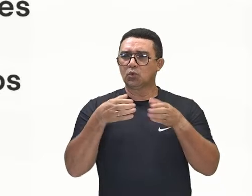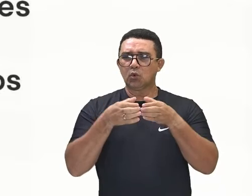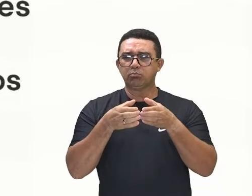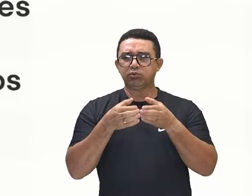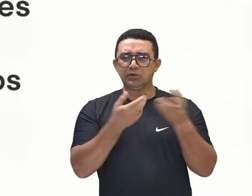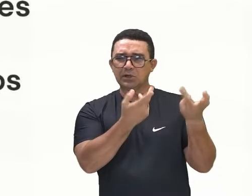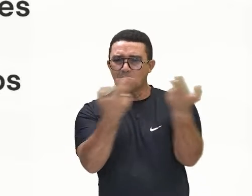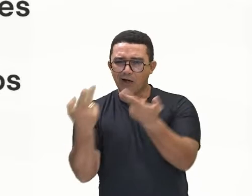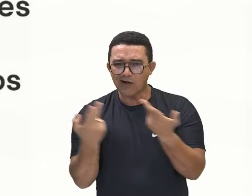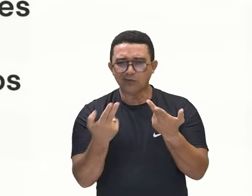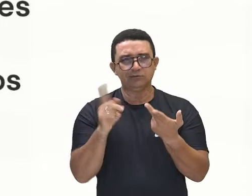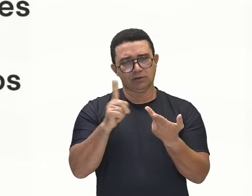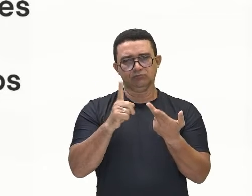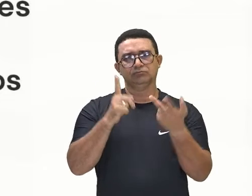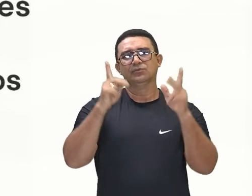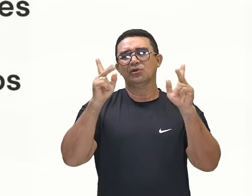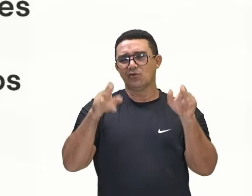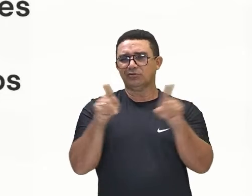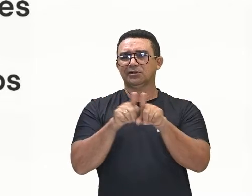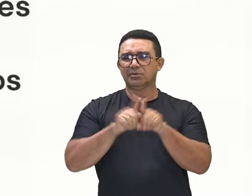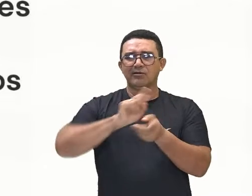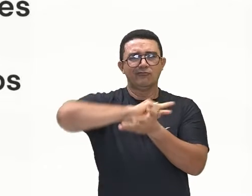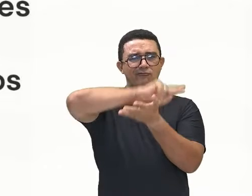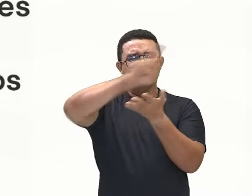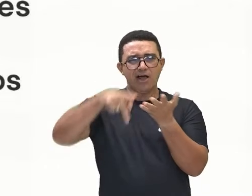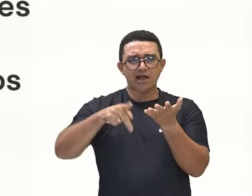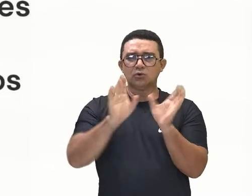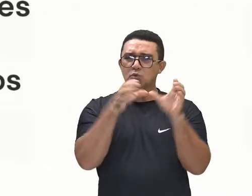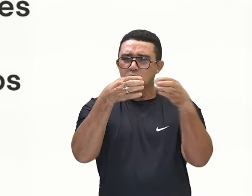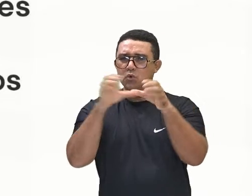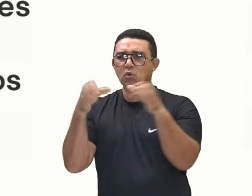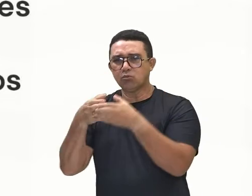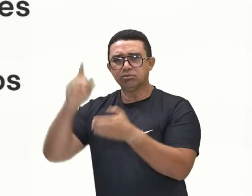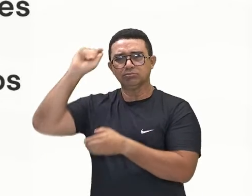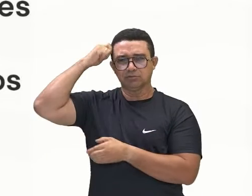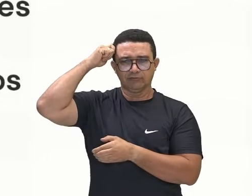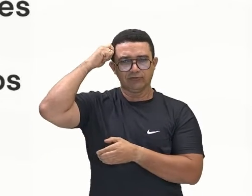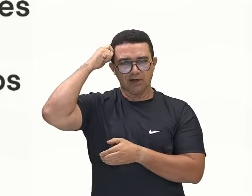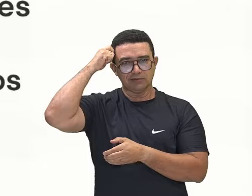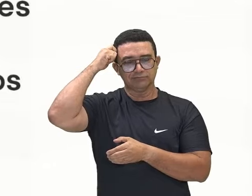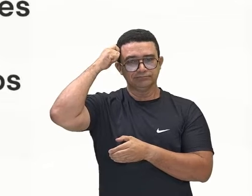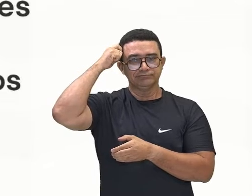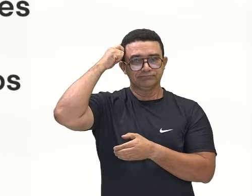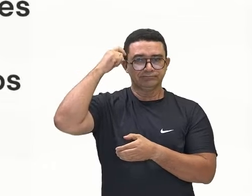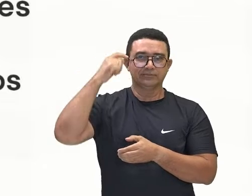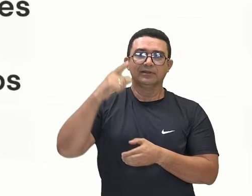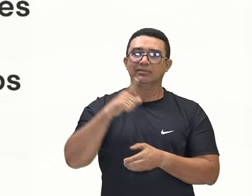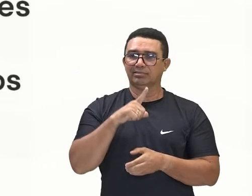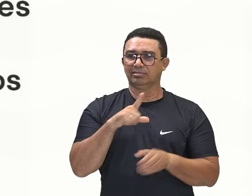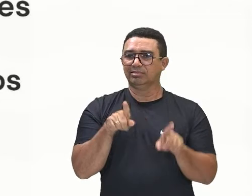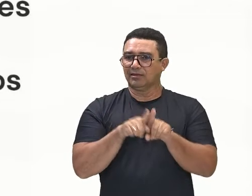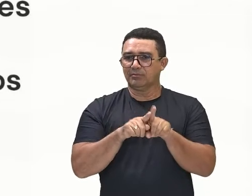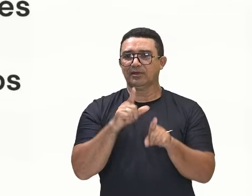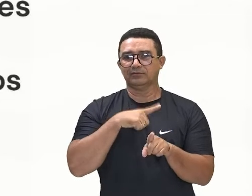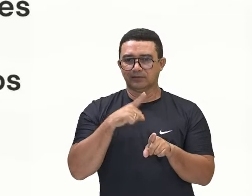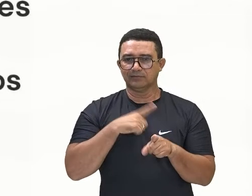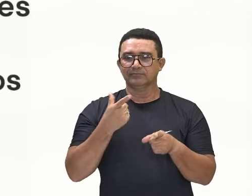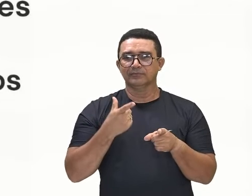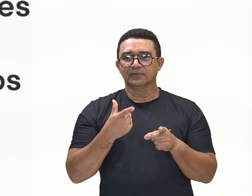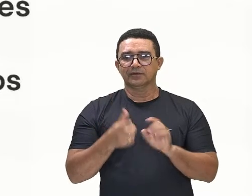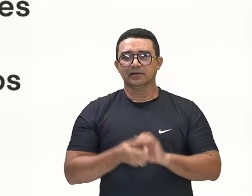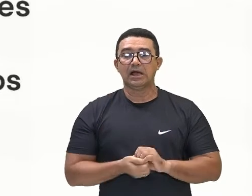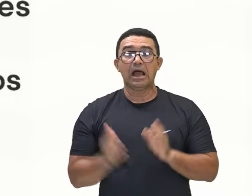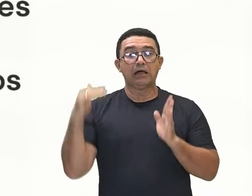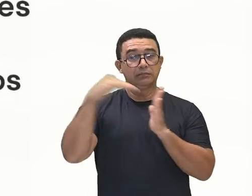nossos indígenas eram diversas tribos, diversas etnias juntas, os africanos também compõem,